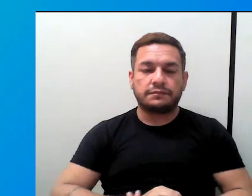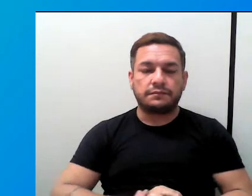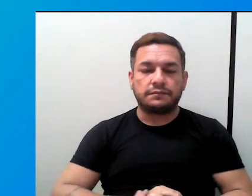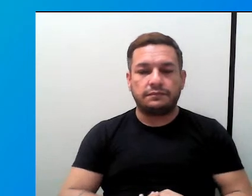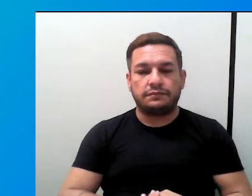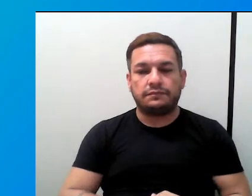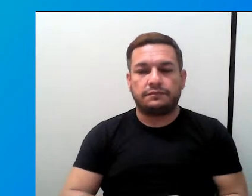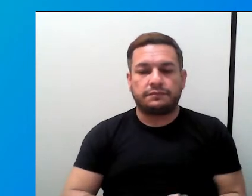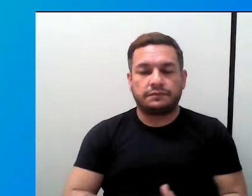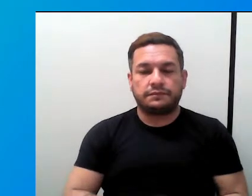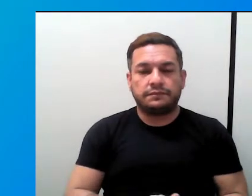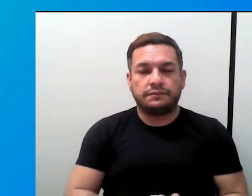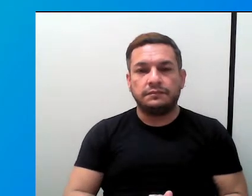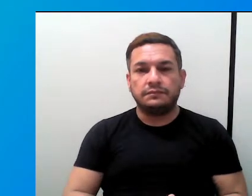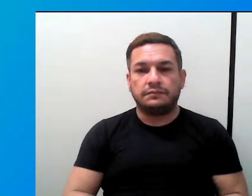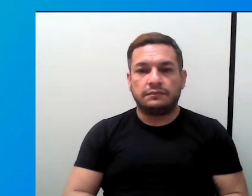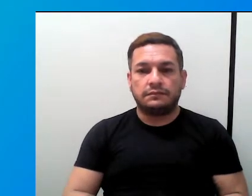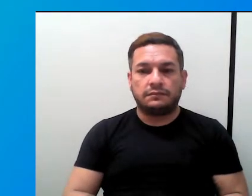intitula Detox da Alma.